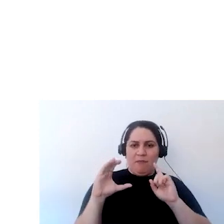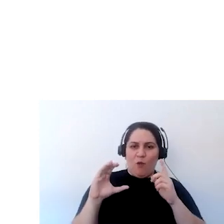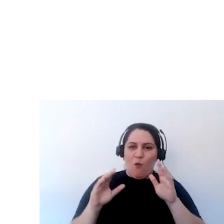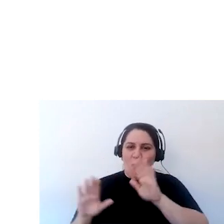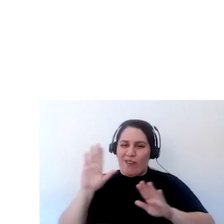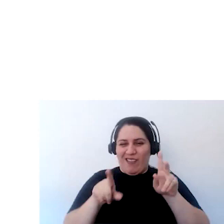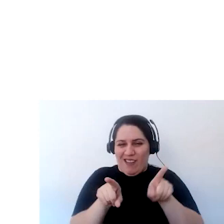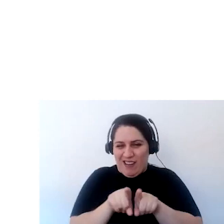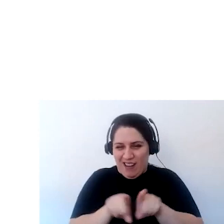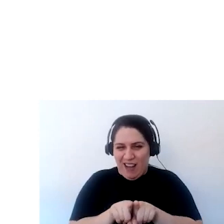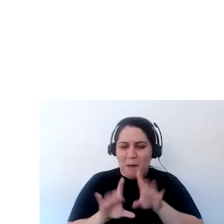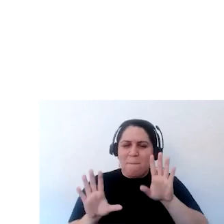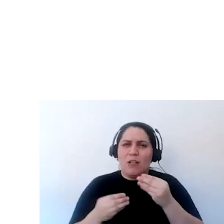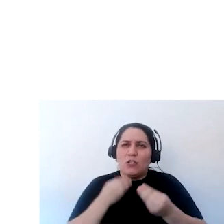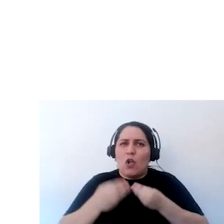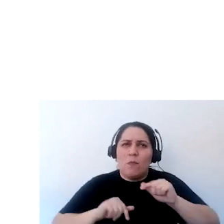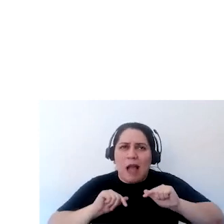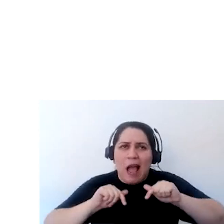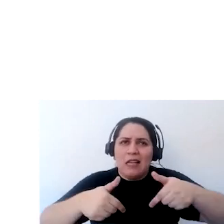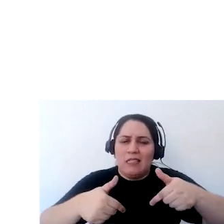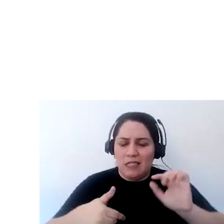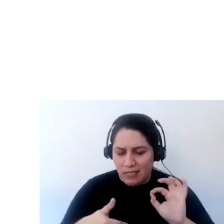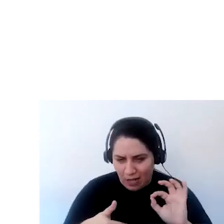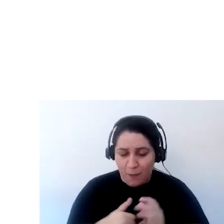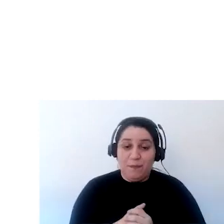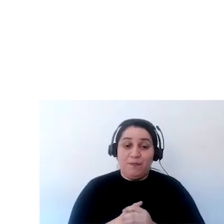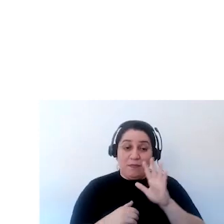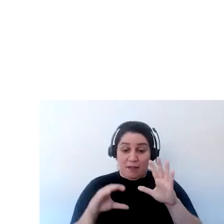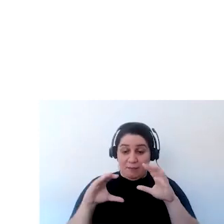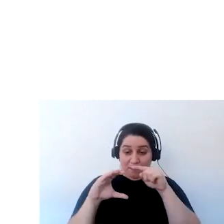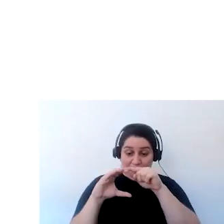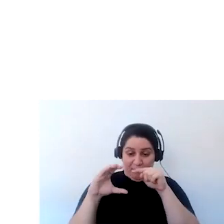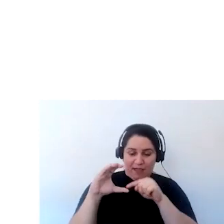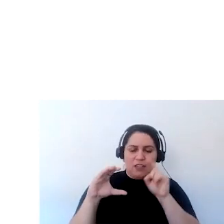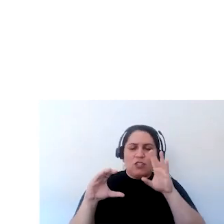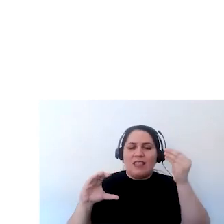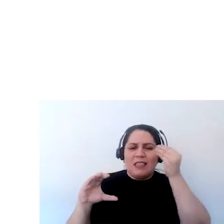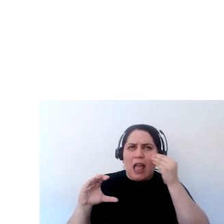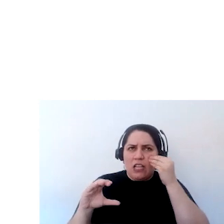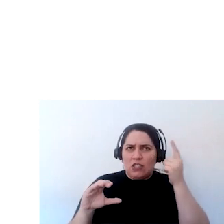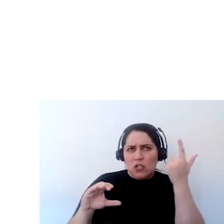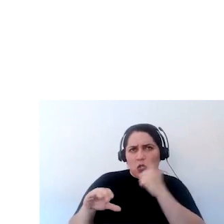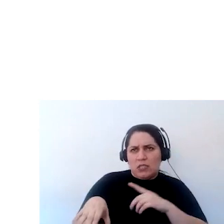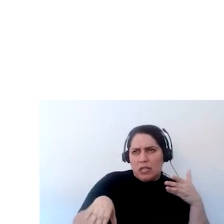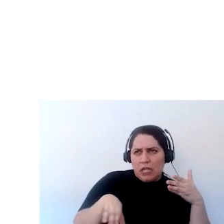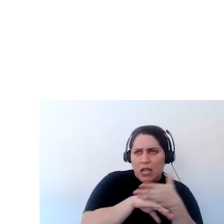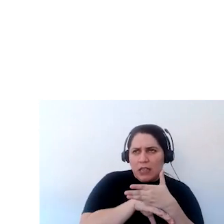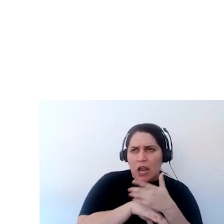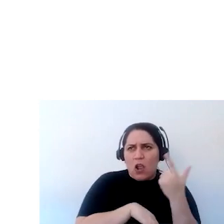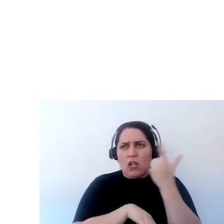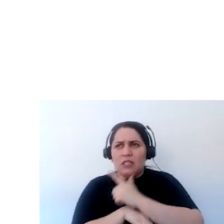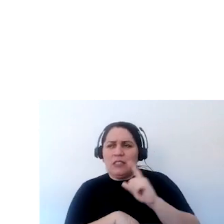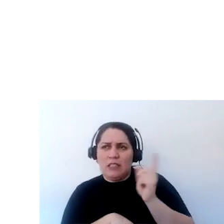obtidas através dessa dinâmica. E na base do pão, as empresas fazem somente os testes de penetração e acham que isso já garante